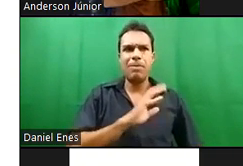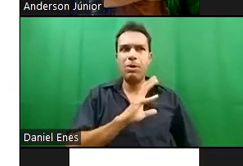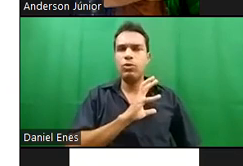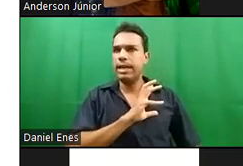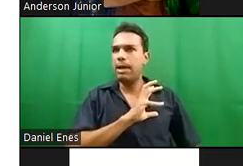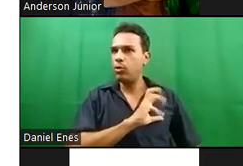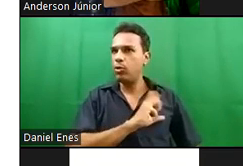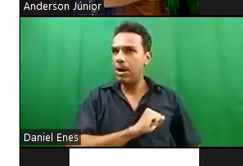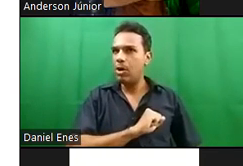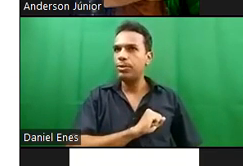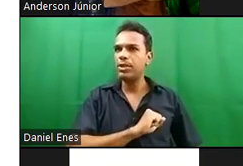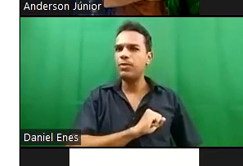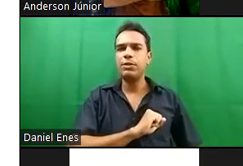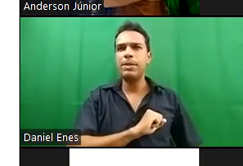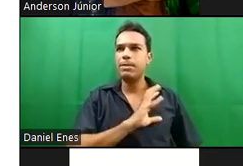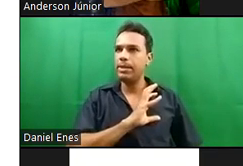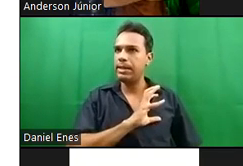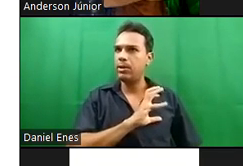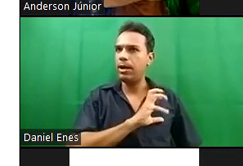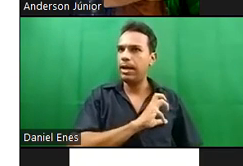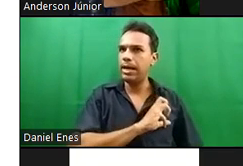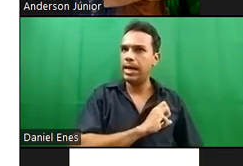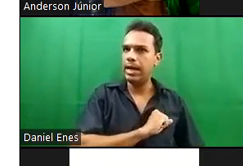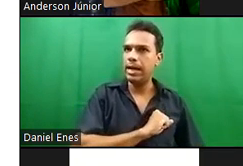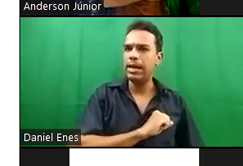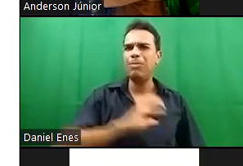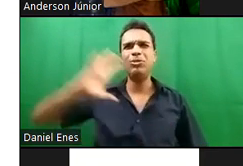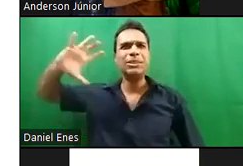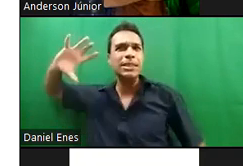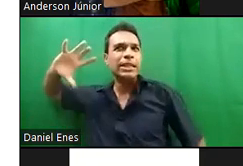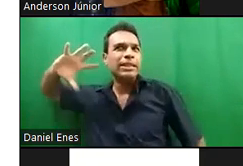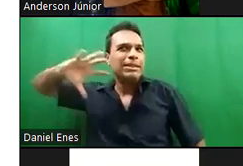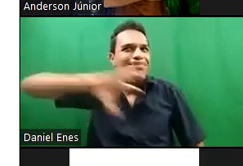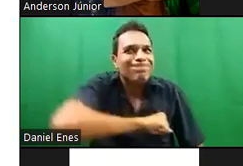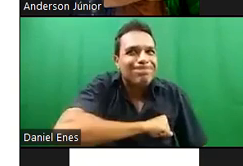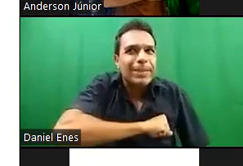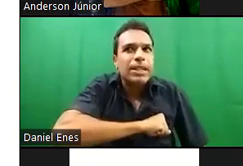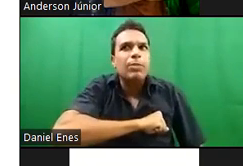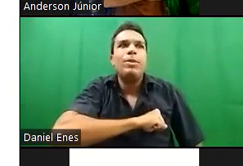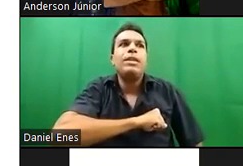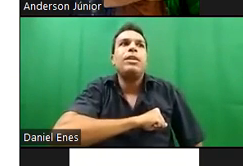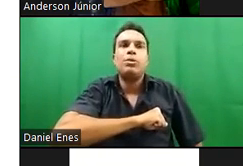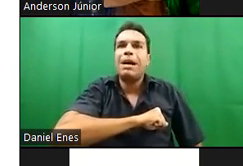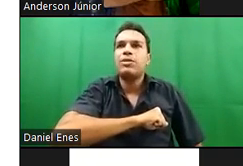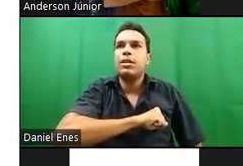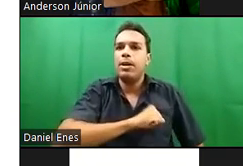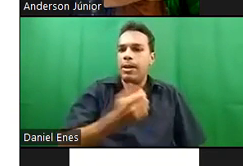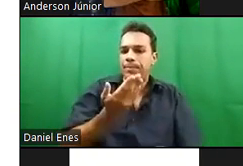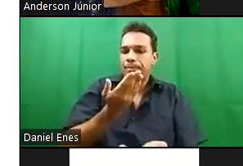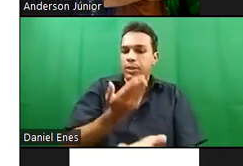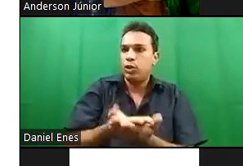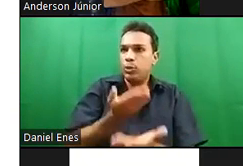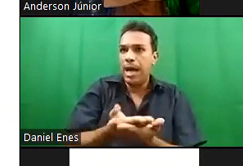Serve a mesma coisa, tá? Amor ou amar. O contexto vocês perceberem, ó. Amo e amo. Aumentei o espaço também,